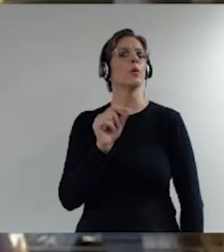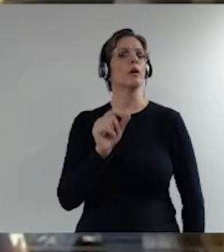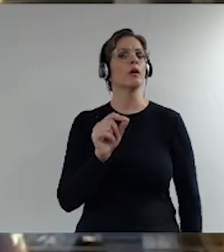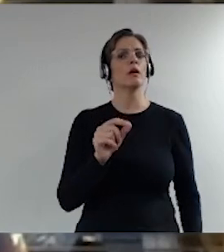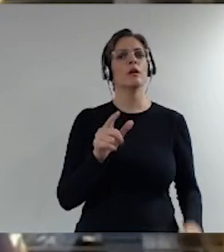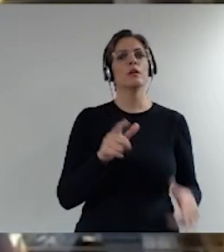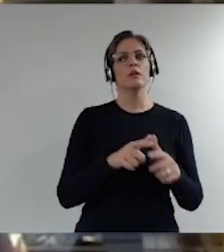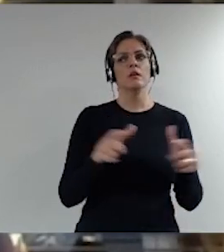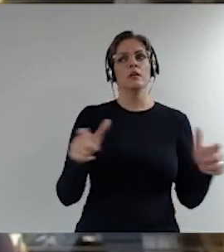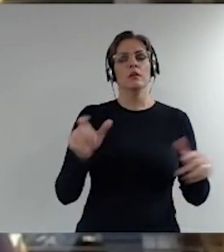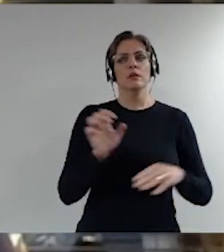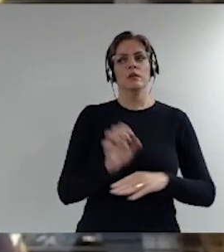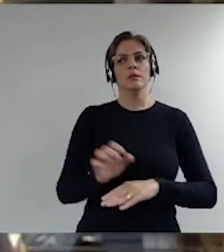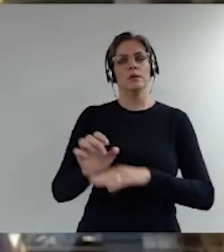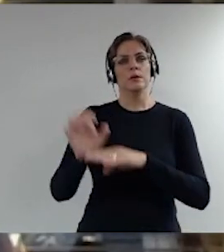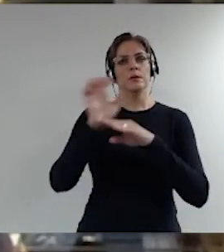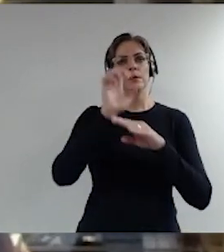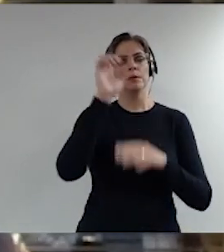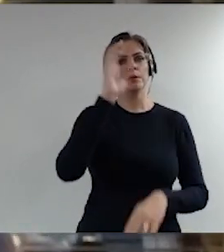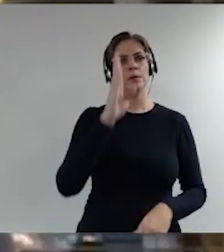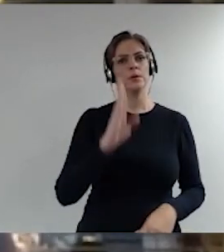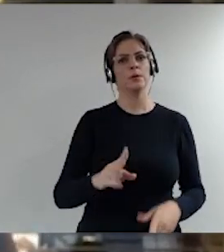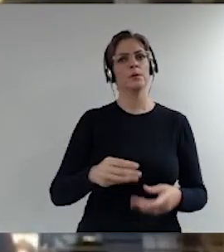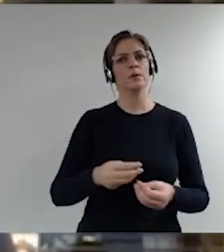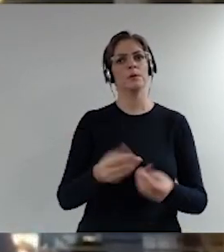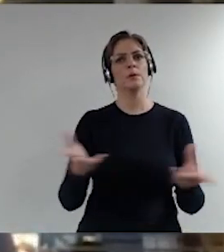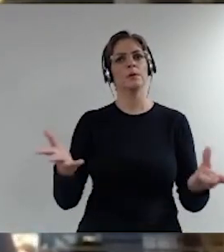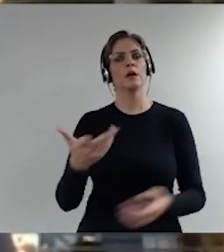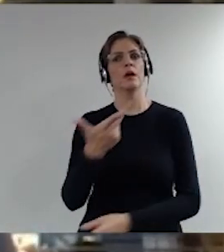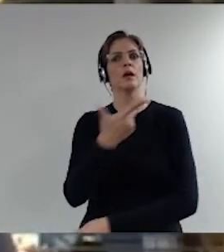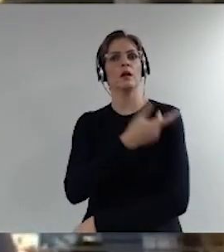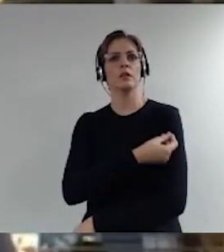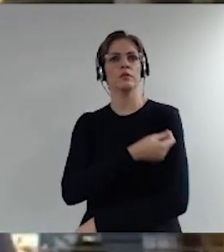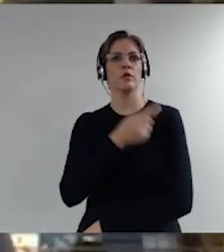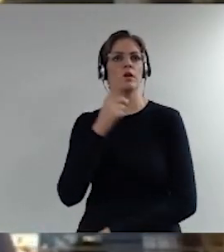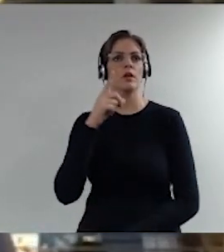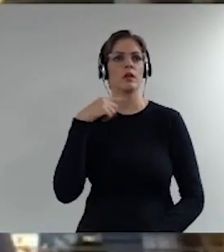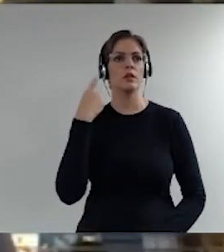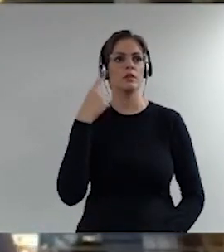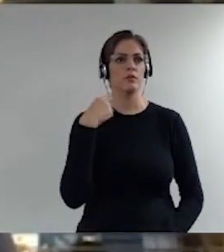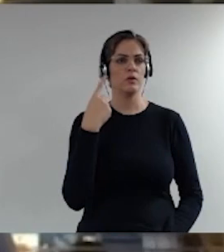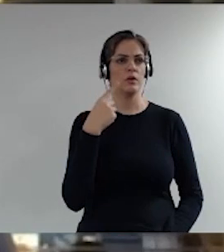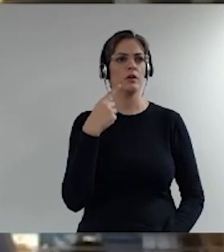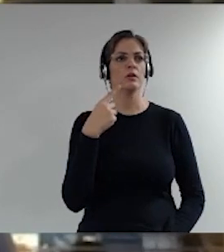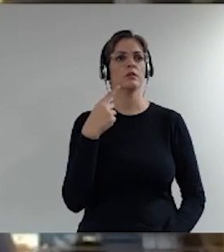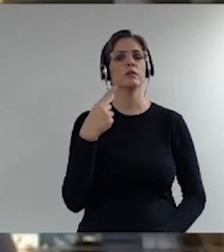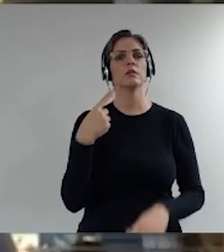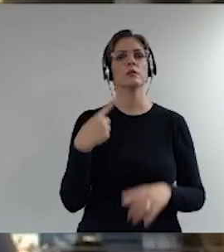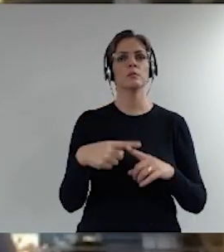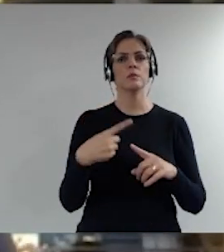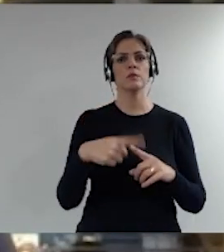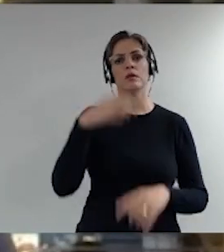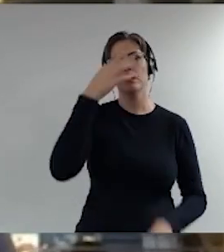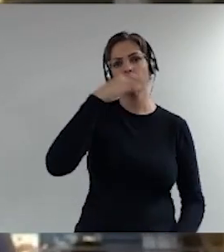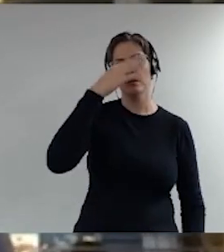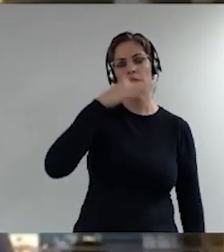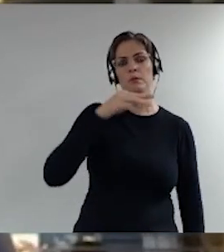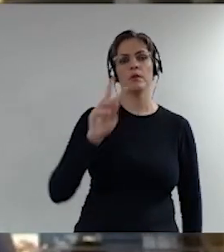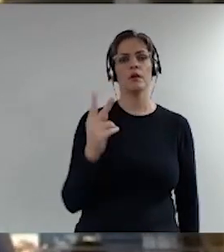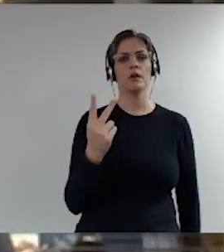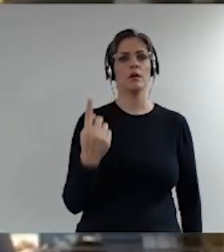maioria dos estados do país vacina para distribuir à advocacia quando a gente fala da gripe